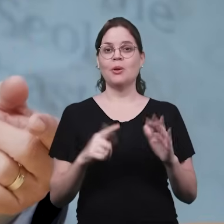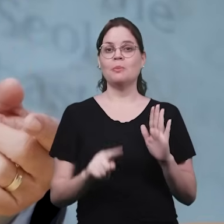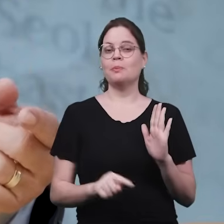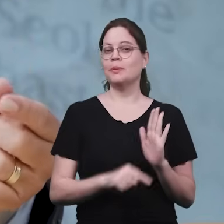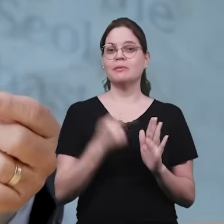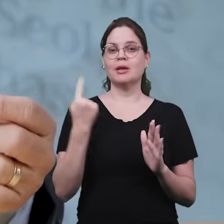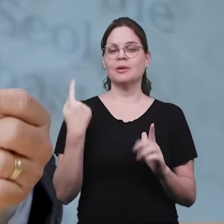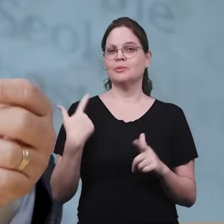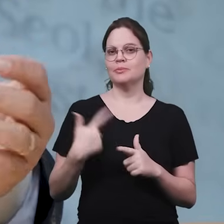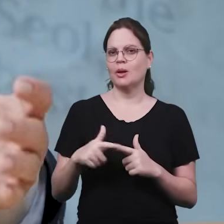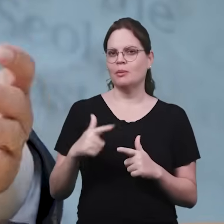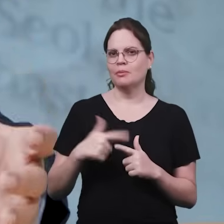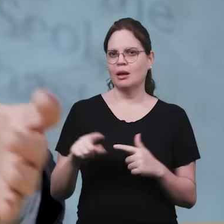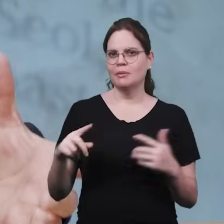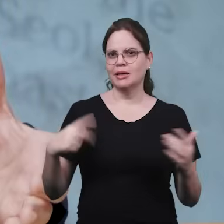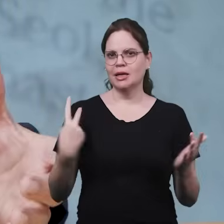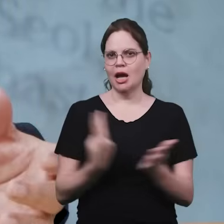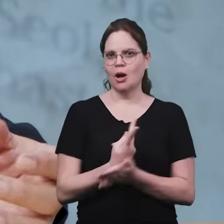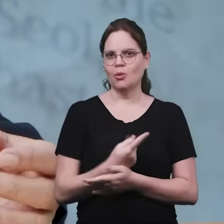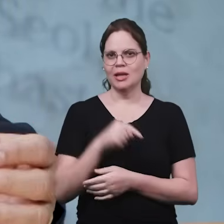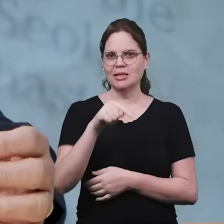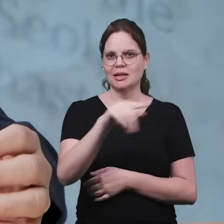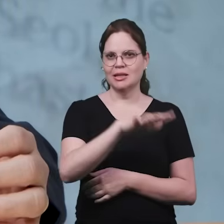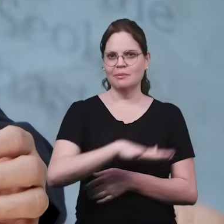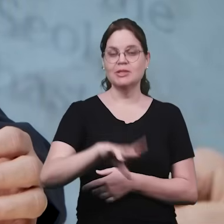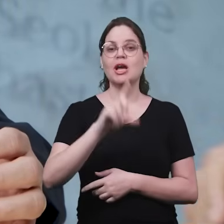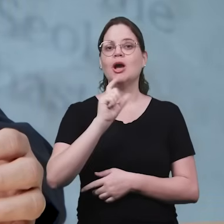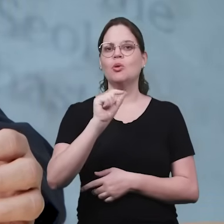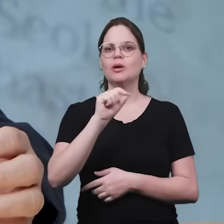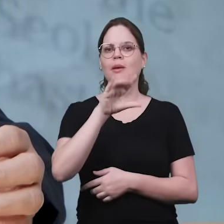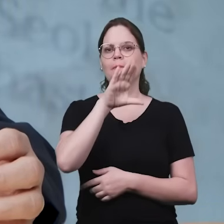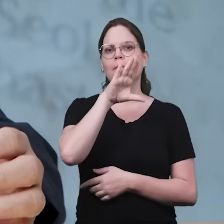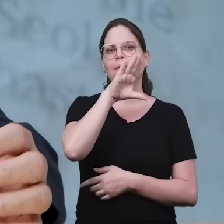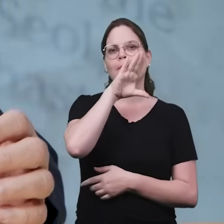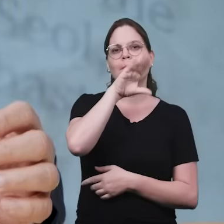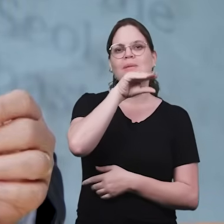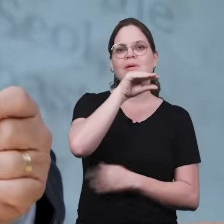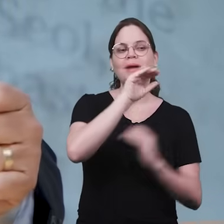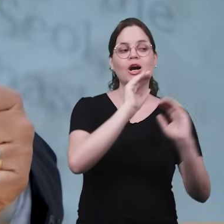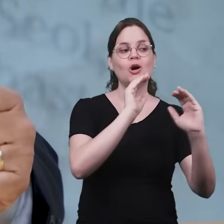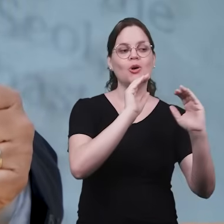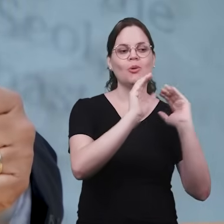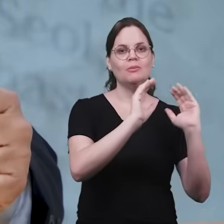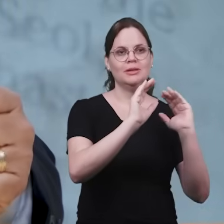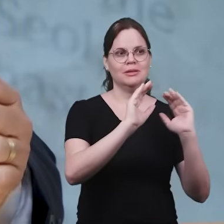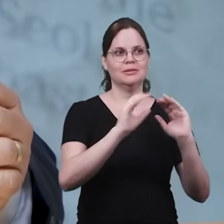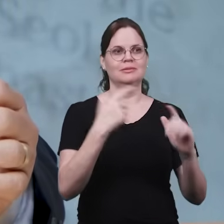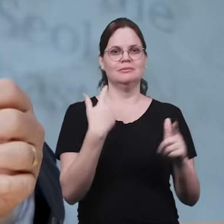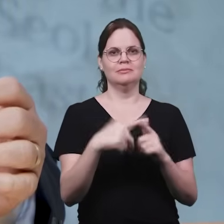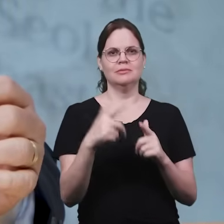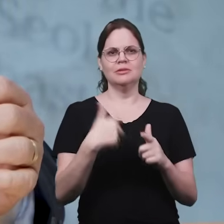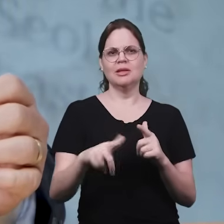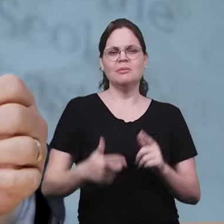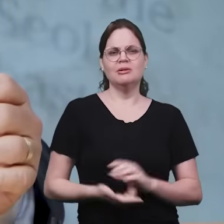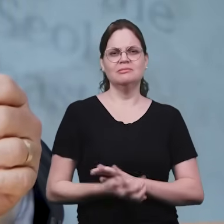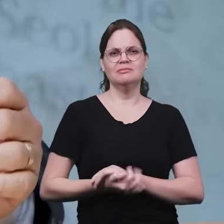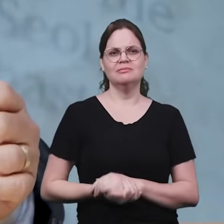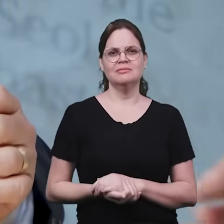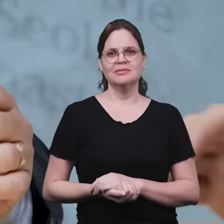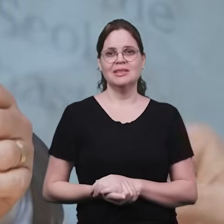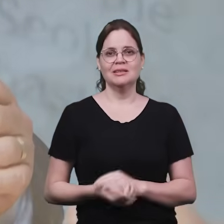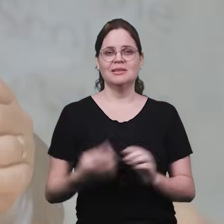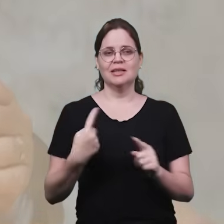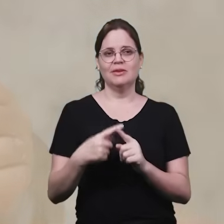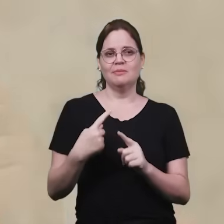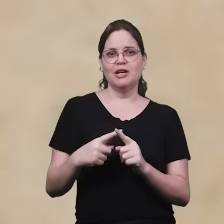problema que vai acontecer naquele ambiente perfeito é justamente um problema causado pela comunicação. Gênesis capítulo